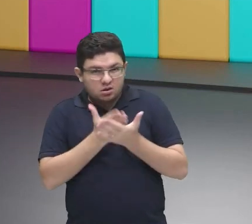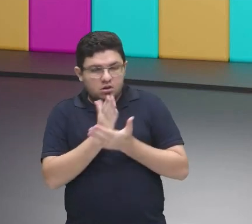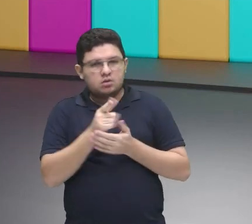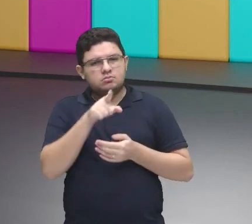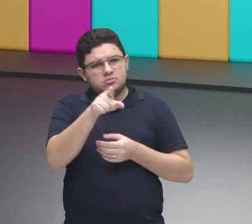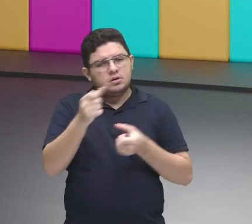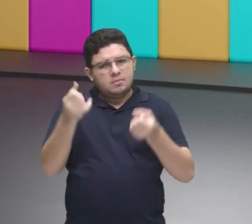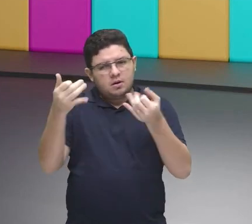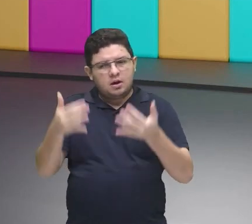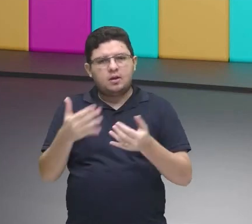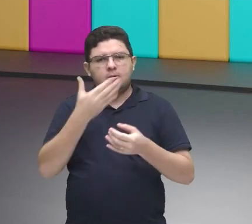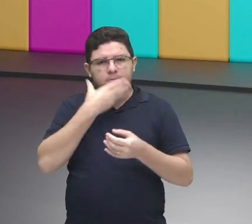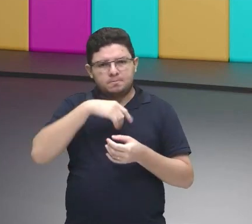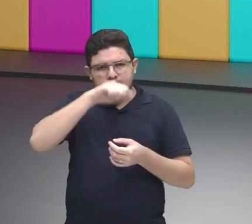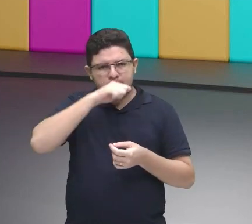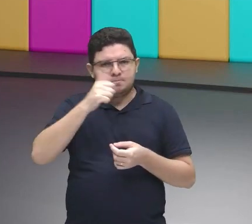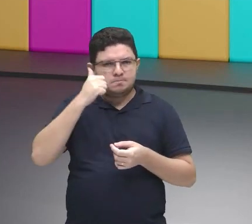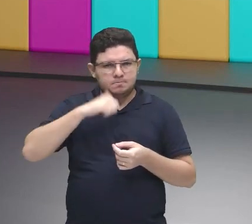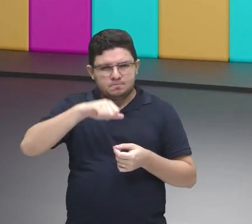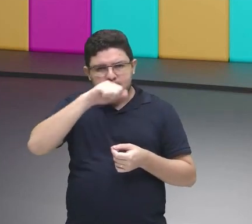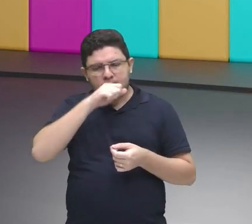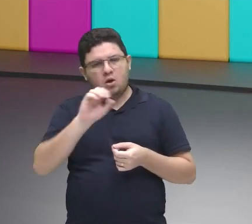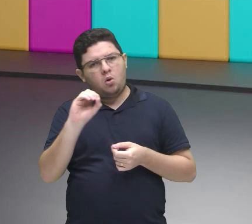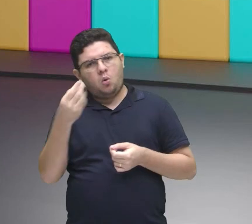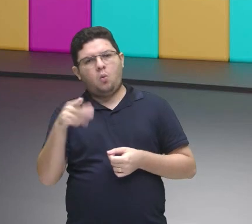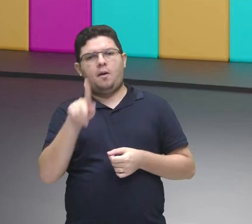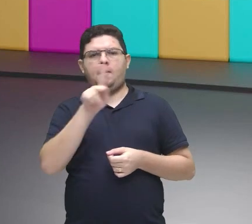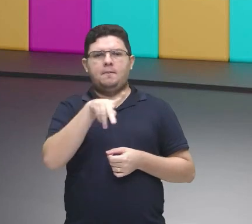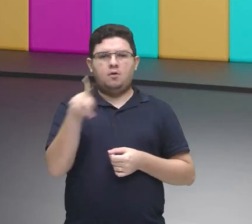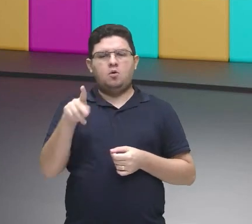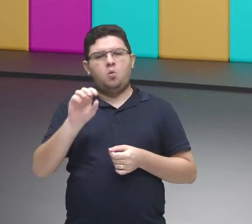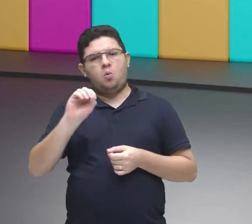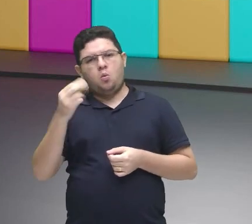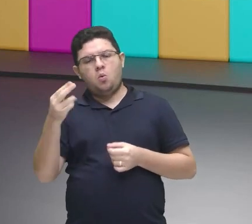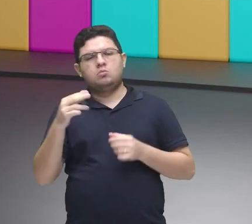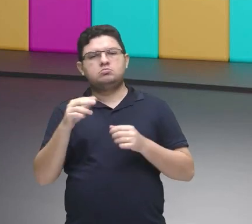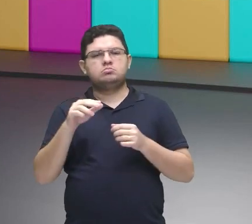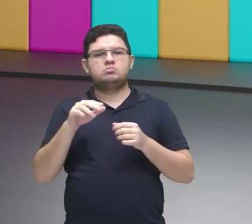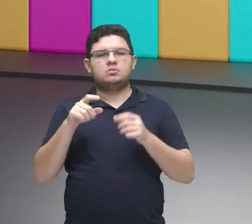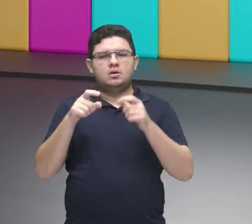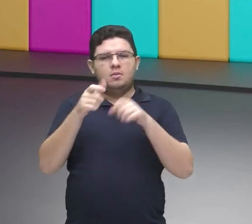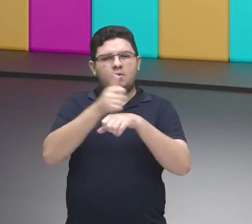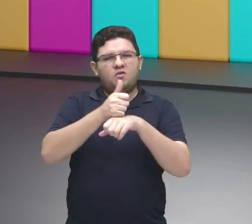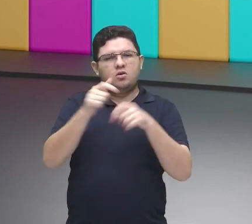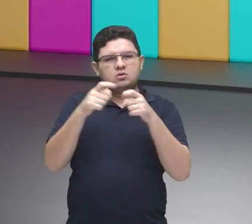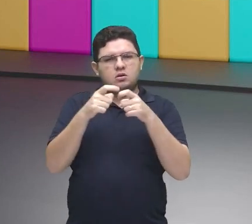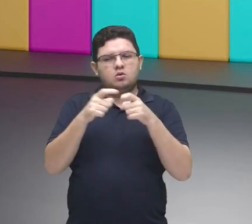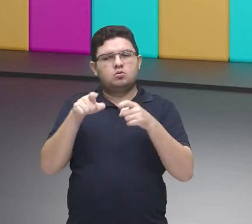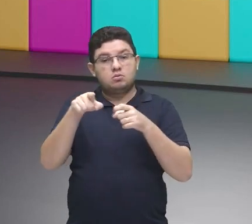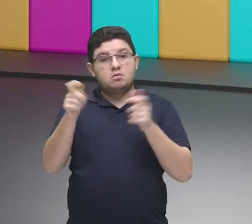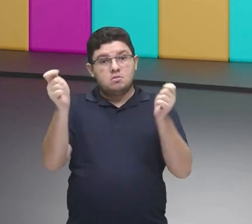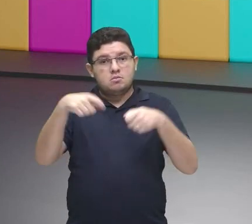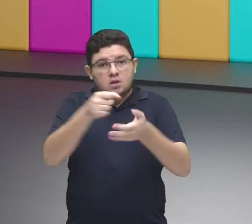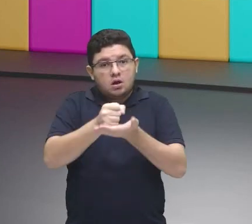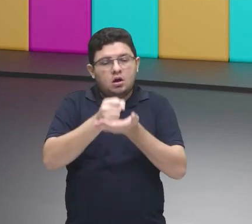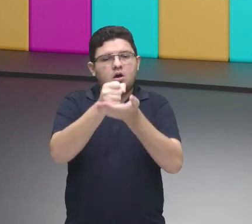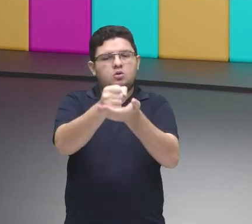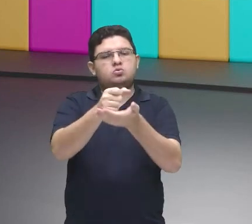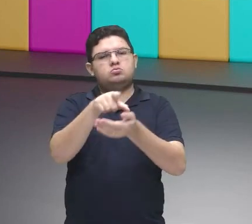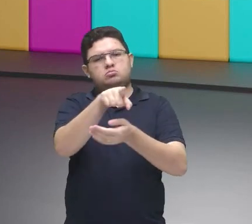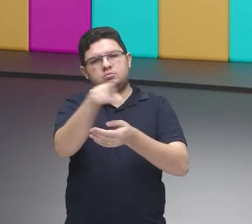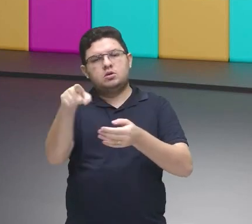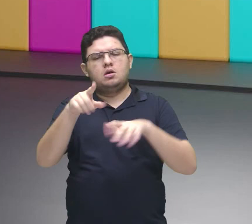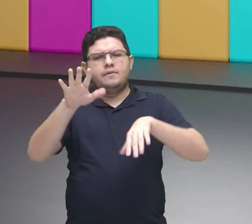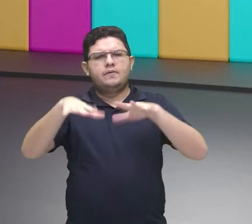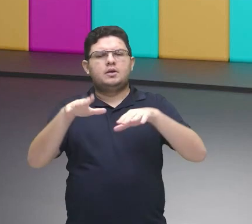para um professor, para um agente de saúde, alguém que vai poder lhe ajudar a sair de uma situação de possível